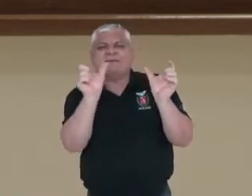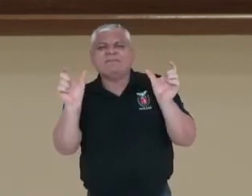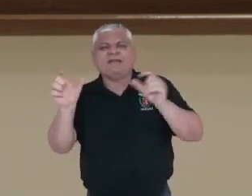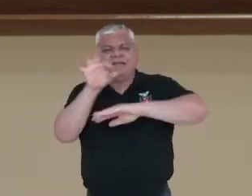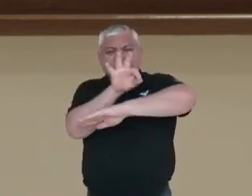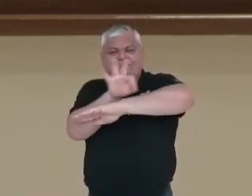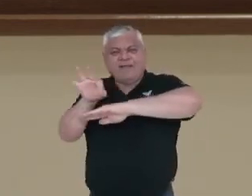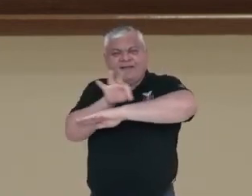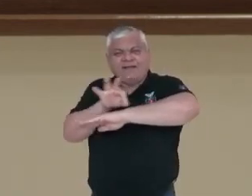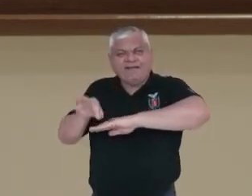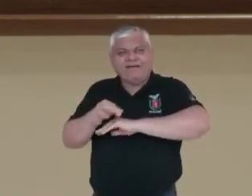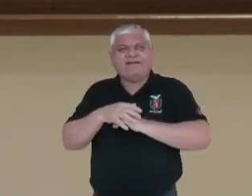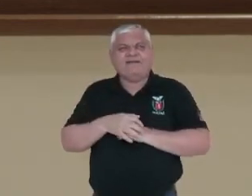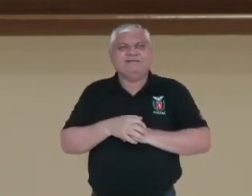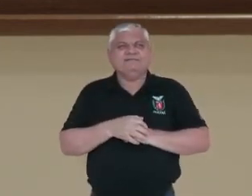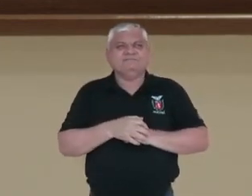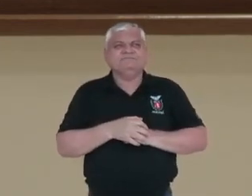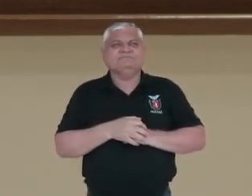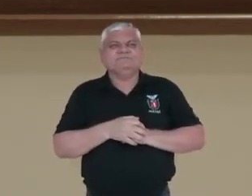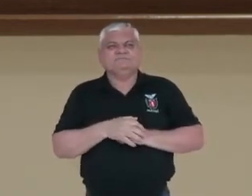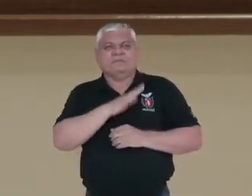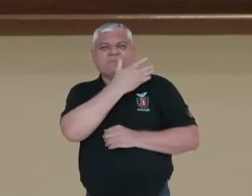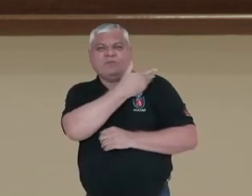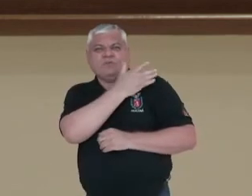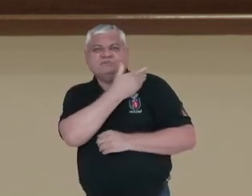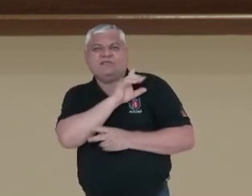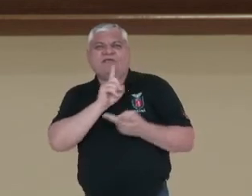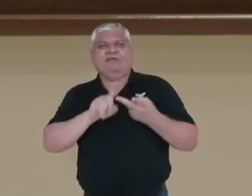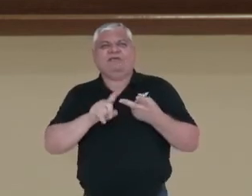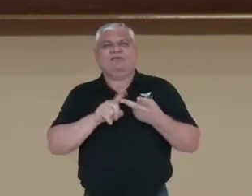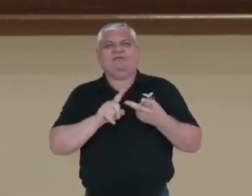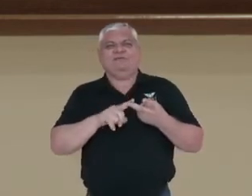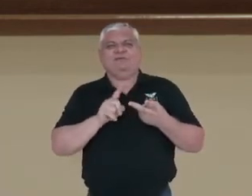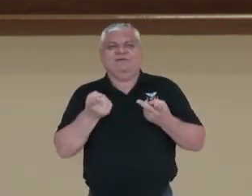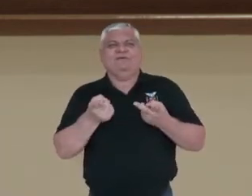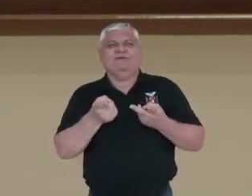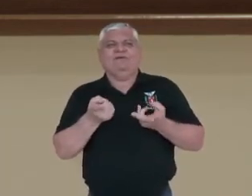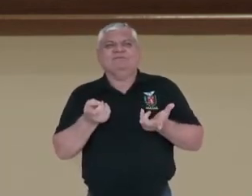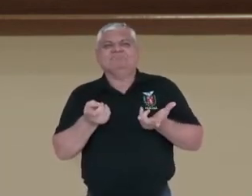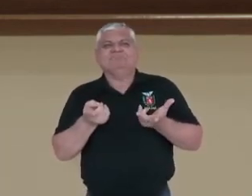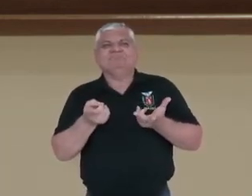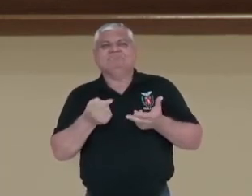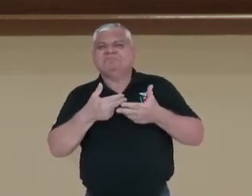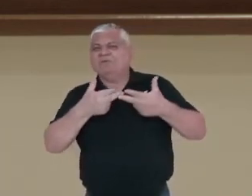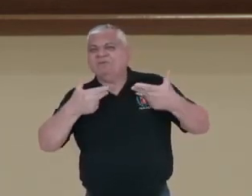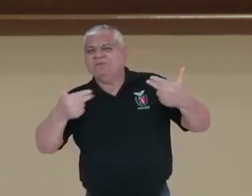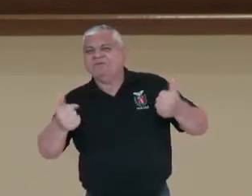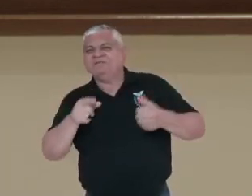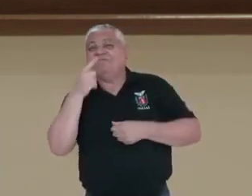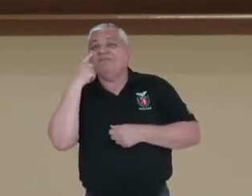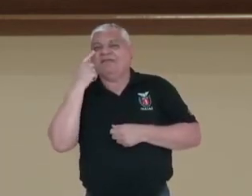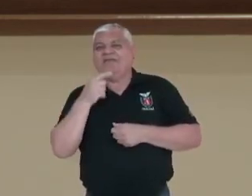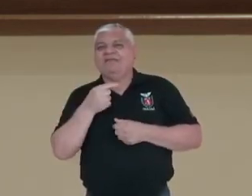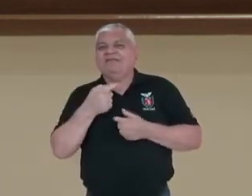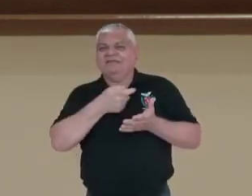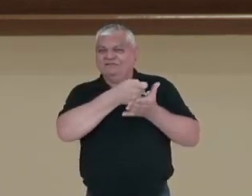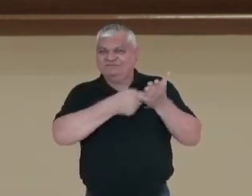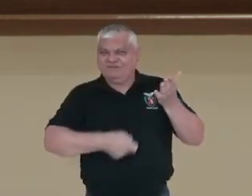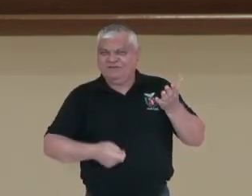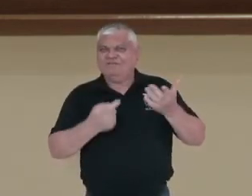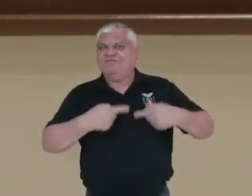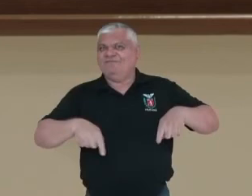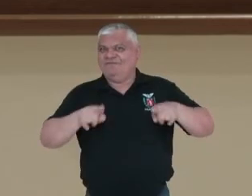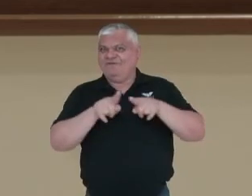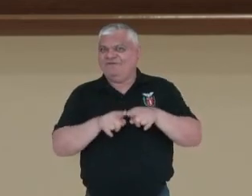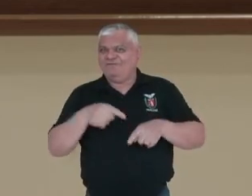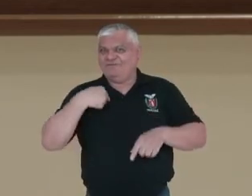linguagem que tem a ver. Vejam lá então, tive preconceito, conteúdo técnico, desinteressante. Raciocine, escreva e eu já volto, hein? Eu